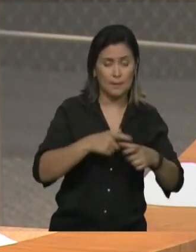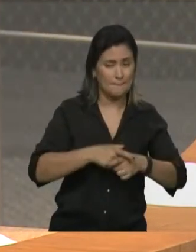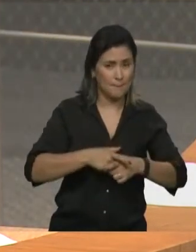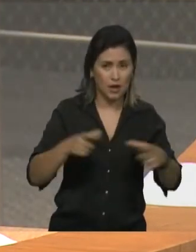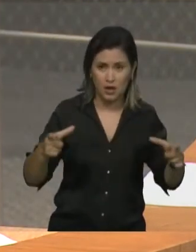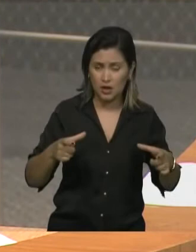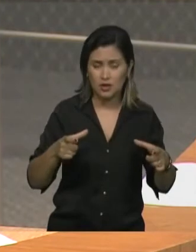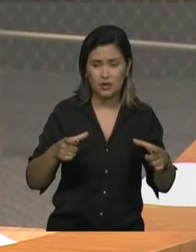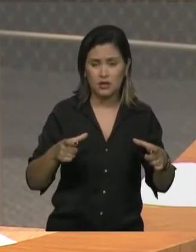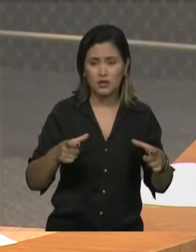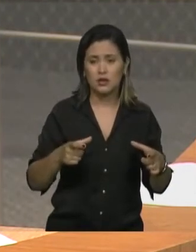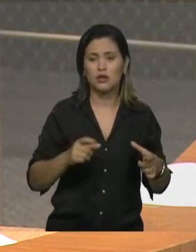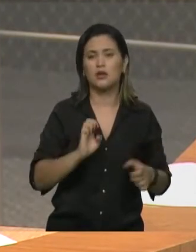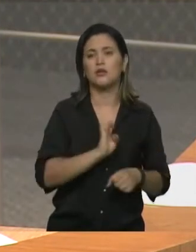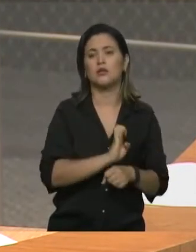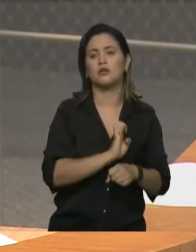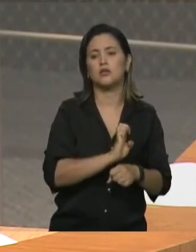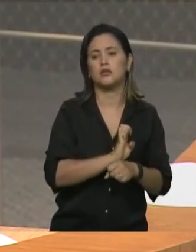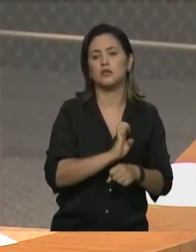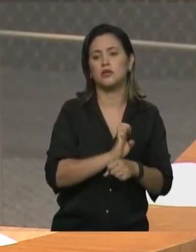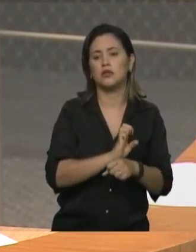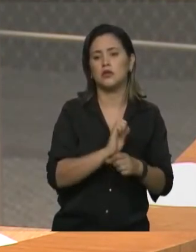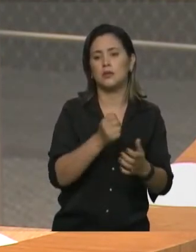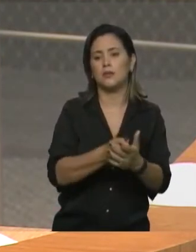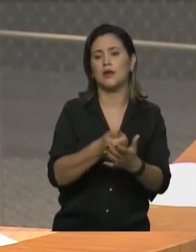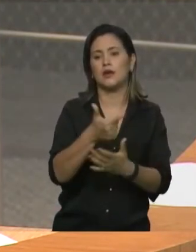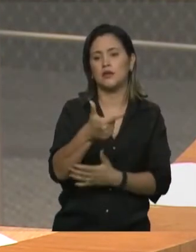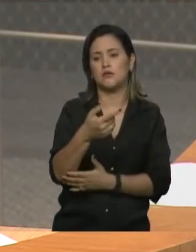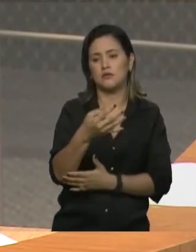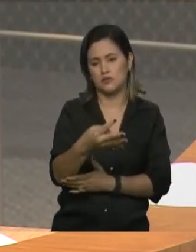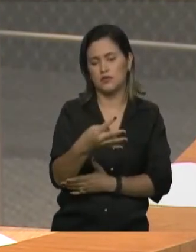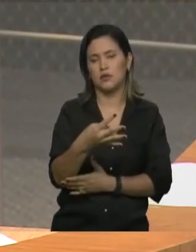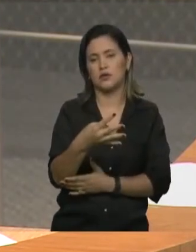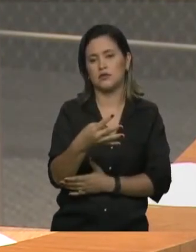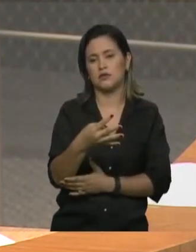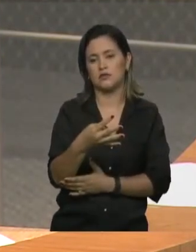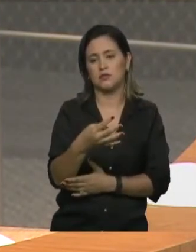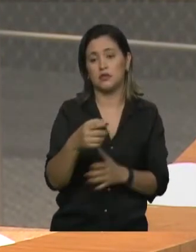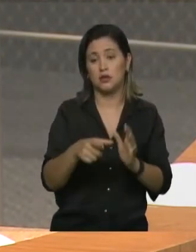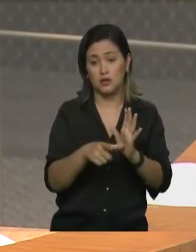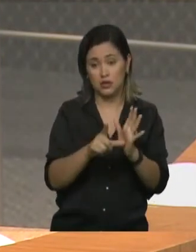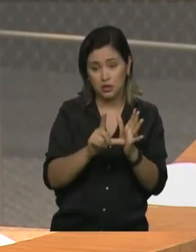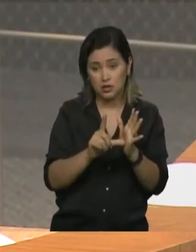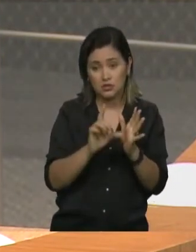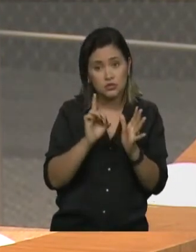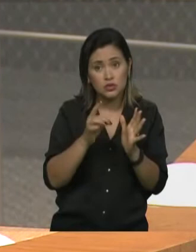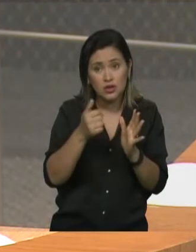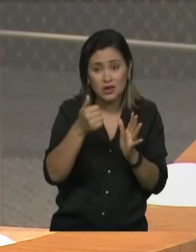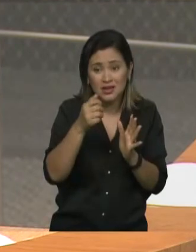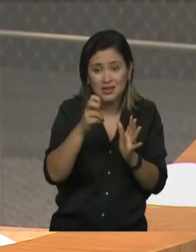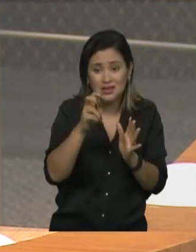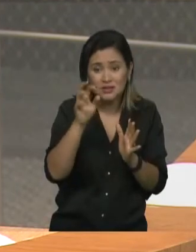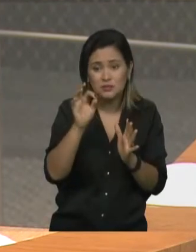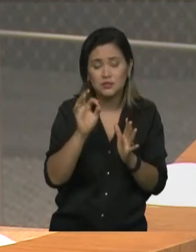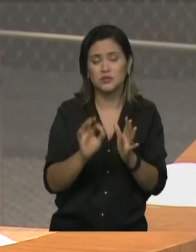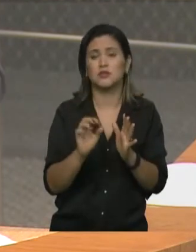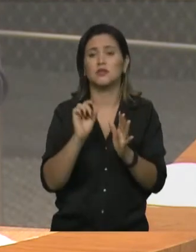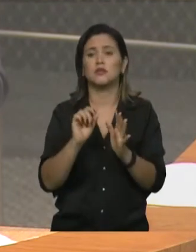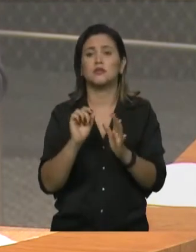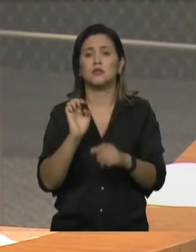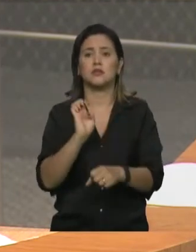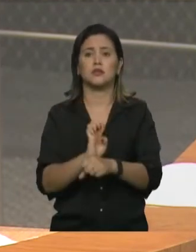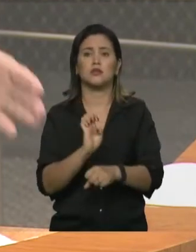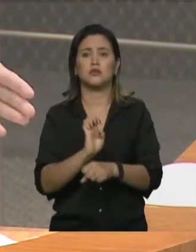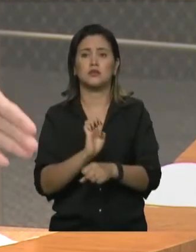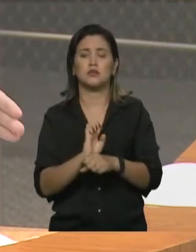Estado, o Estado vai contribuir com 24%. E antes disso, era apenas 15% que o Estado comprometia das suas